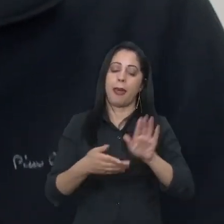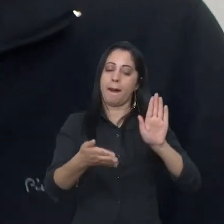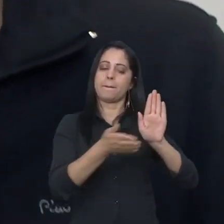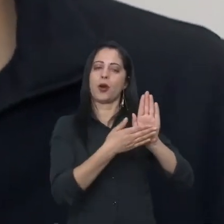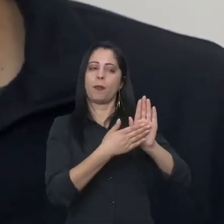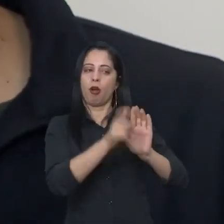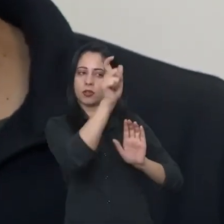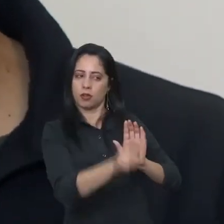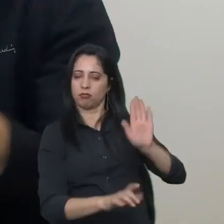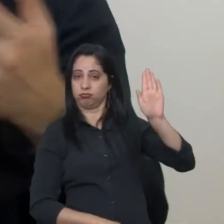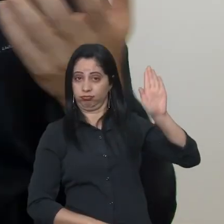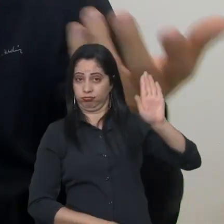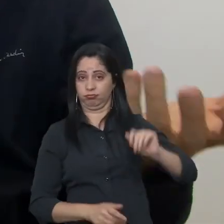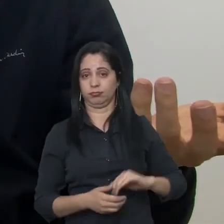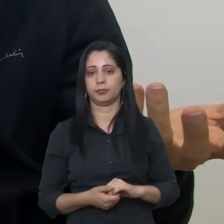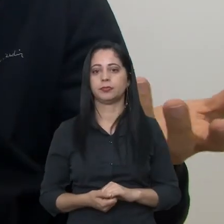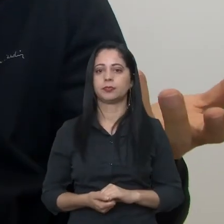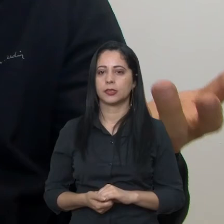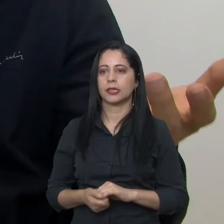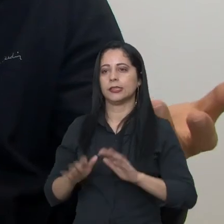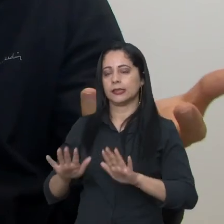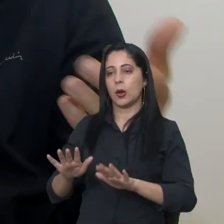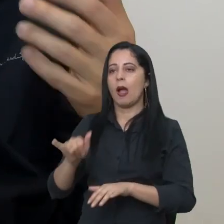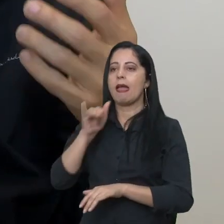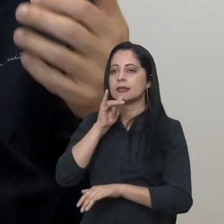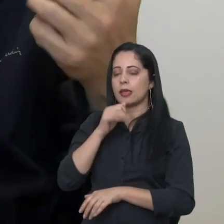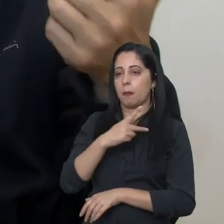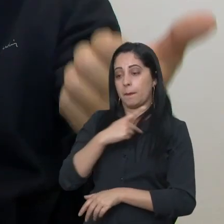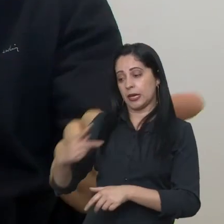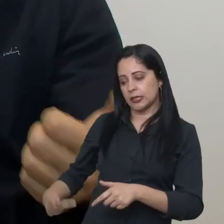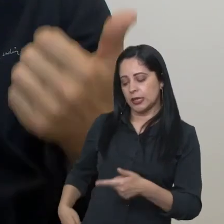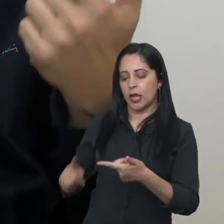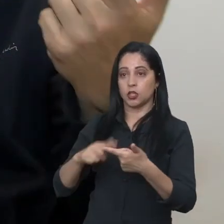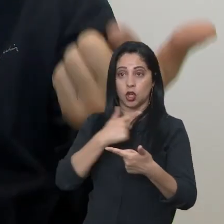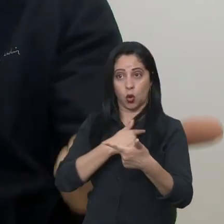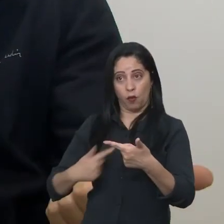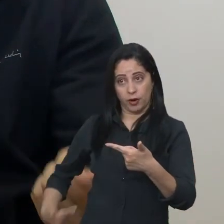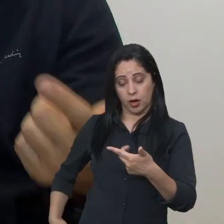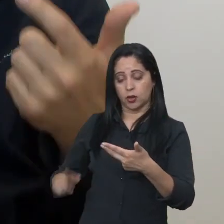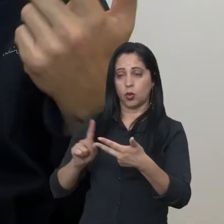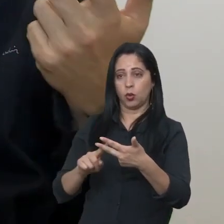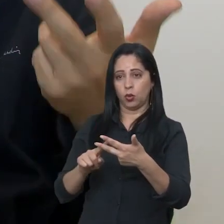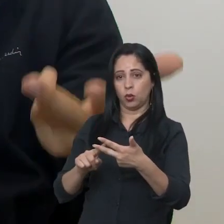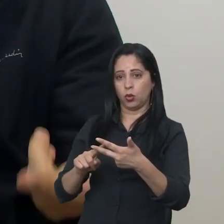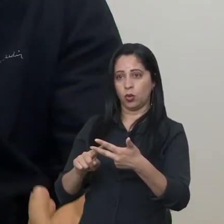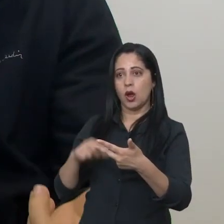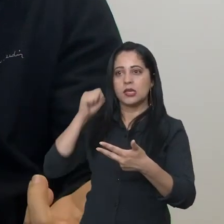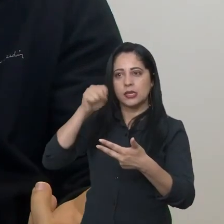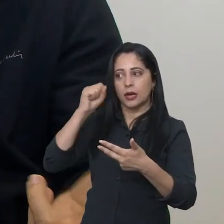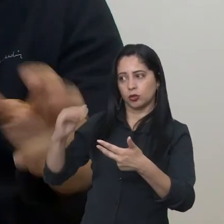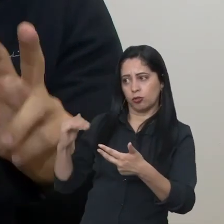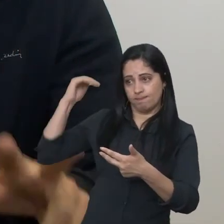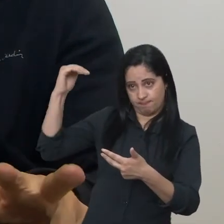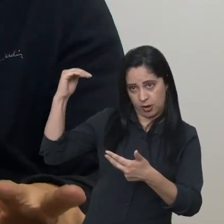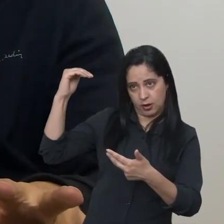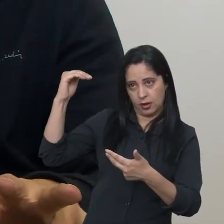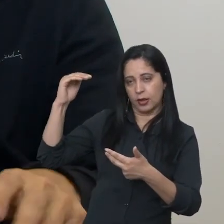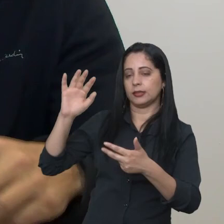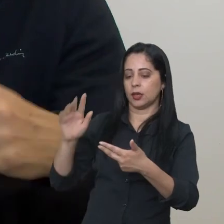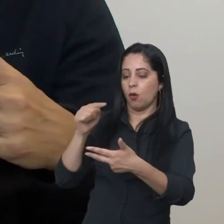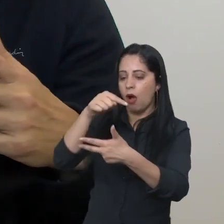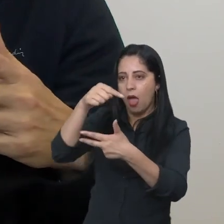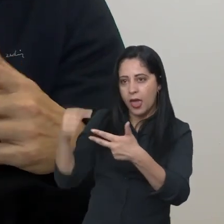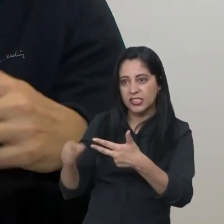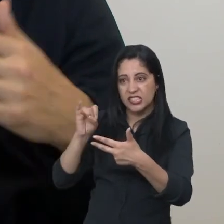dos candidatos. Os de eleição majoritária são o presidente, o governador e o senador. Nesse